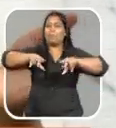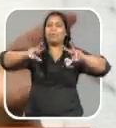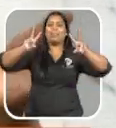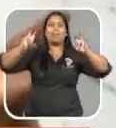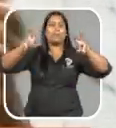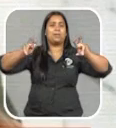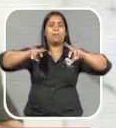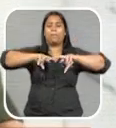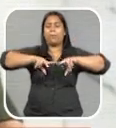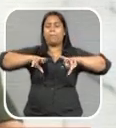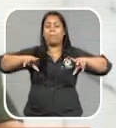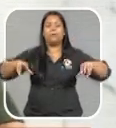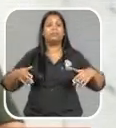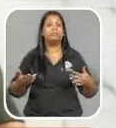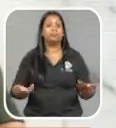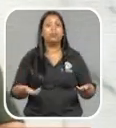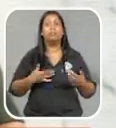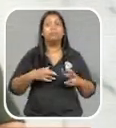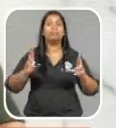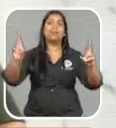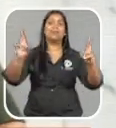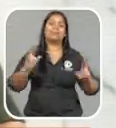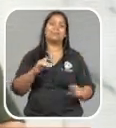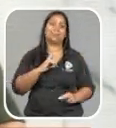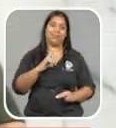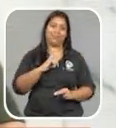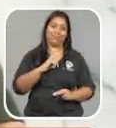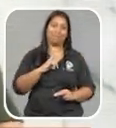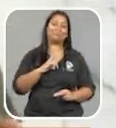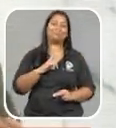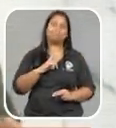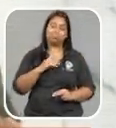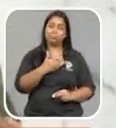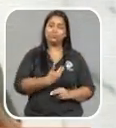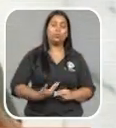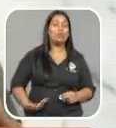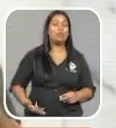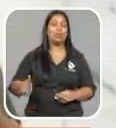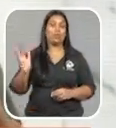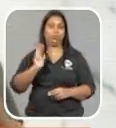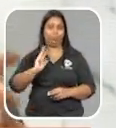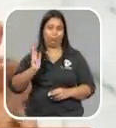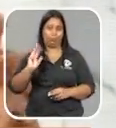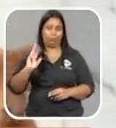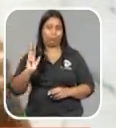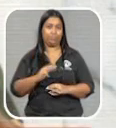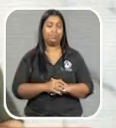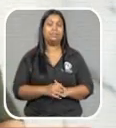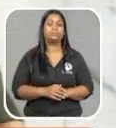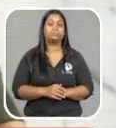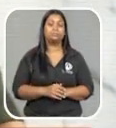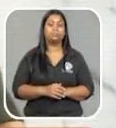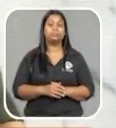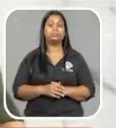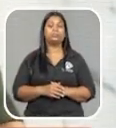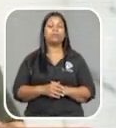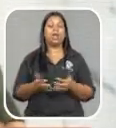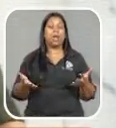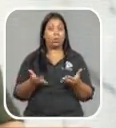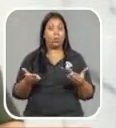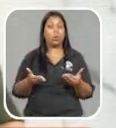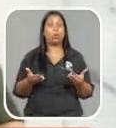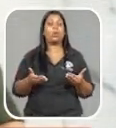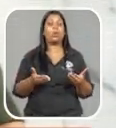esperança no governo Lula. Você tem uma briga agora, né, com os liberais